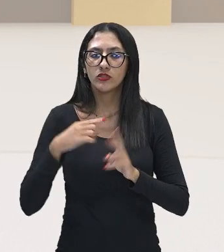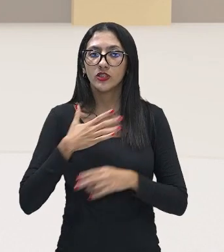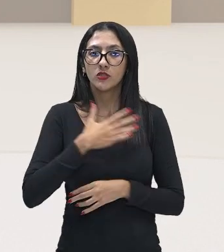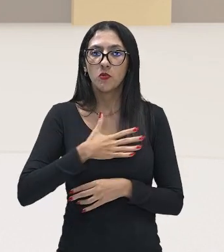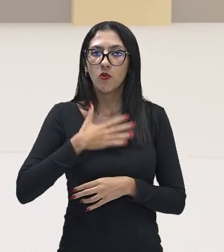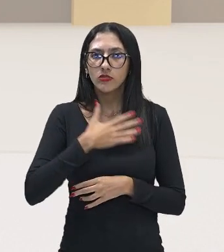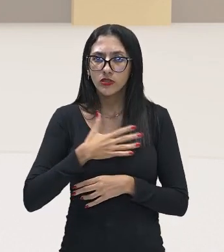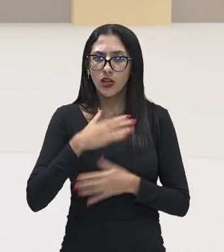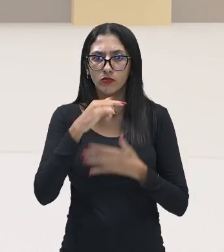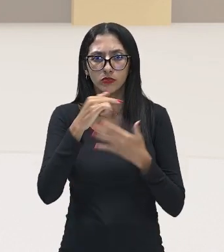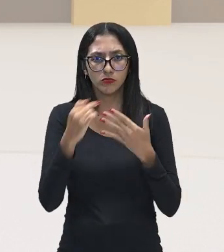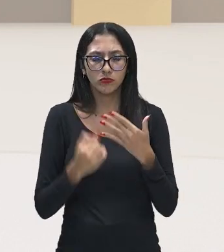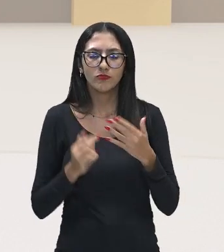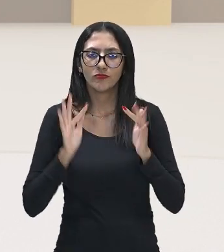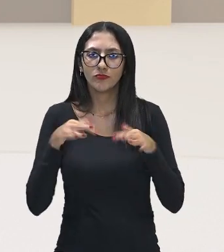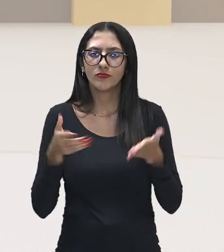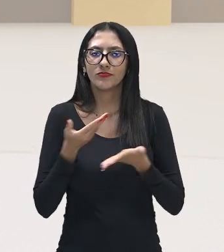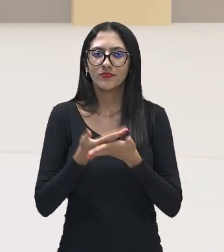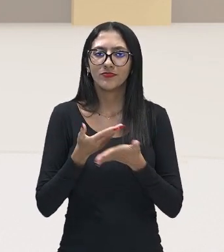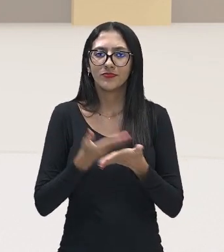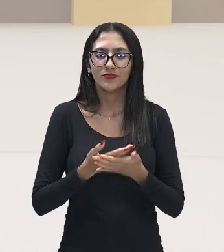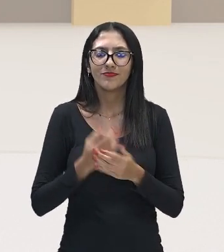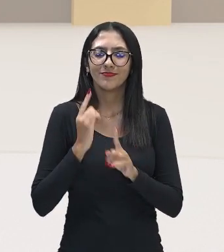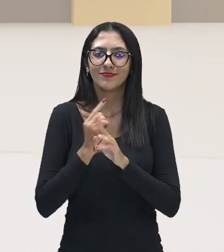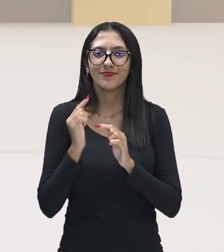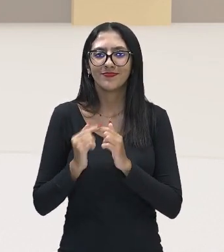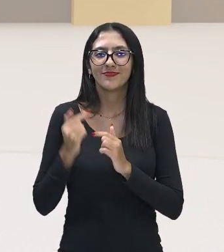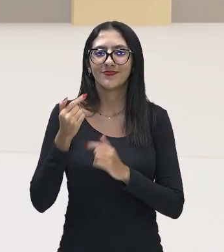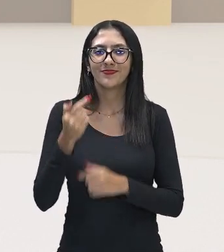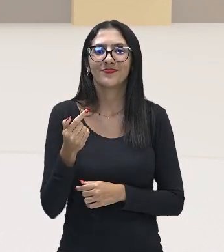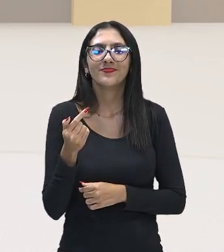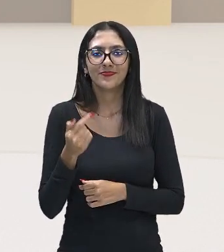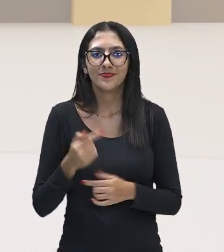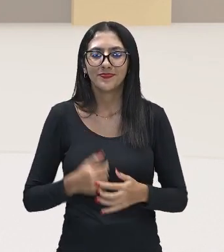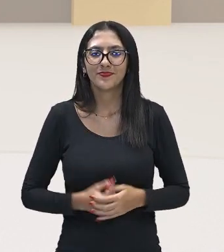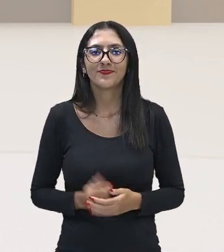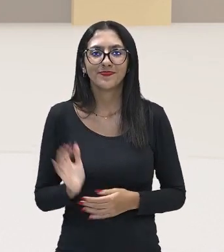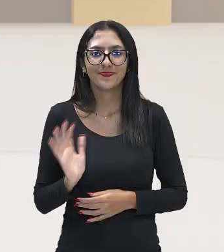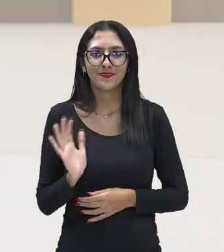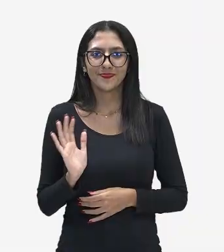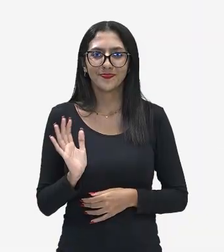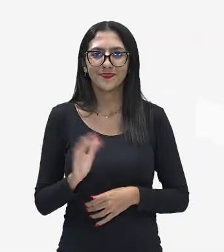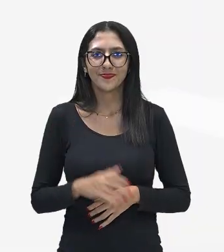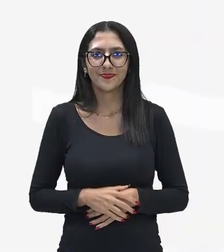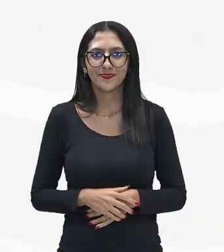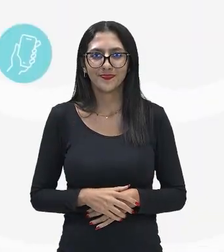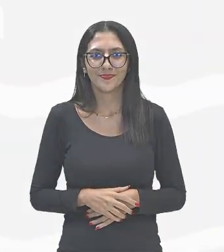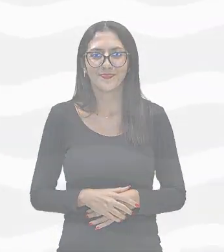gostado. Aqui a gente finaliza a nossa aula e a gente se encontra com vocês numa próxima oportunidade.